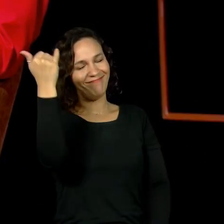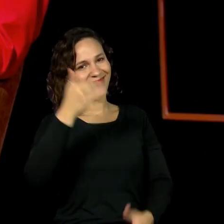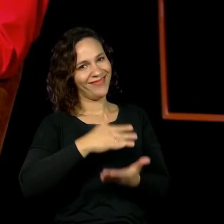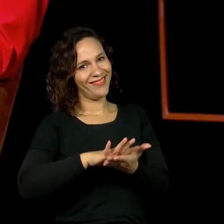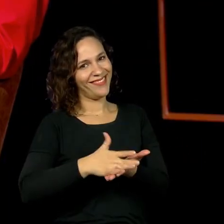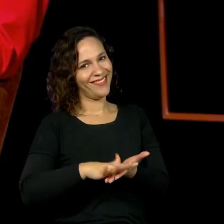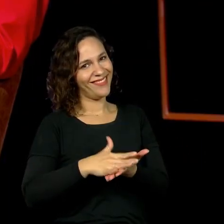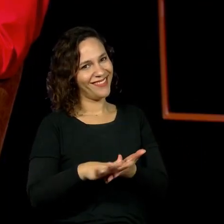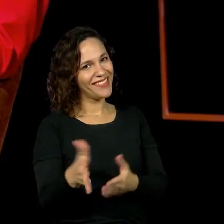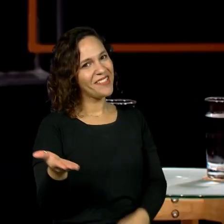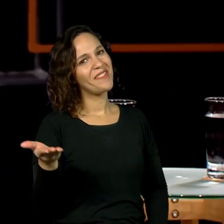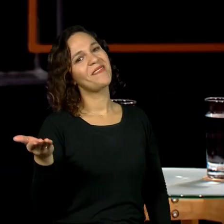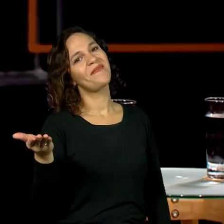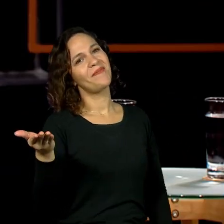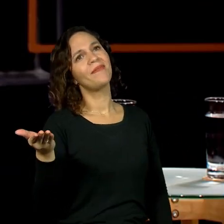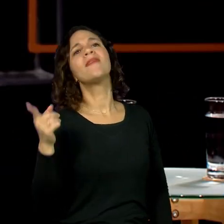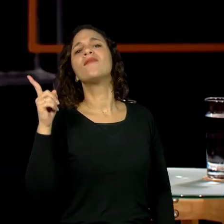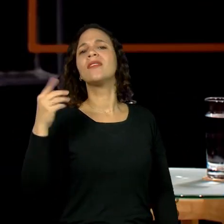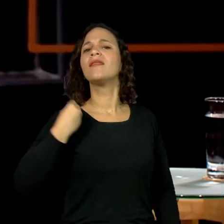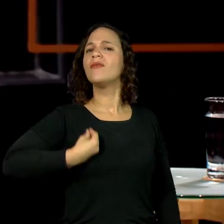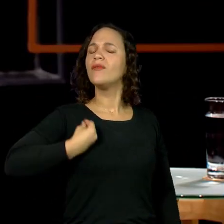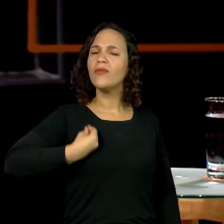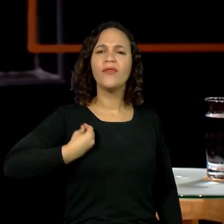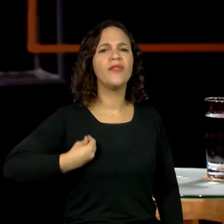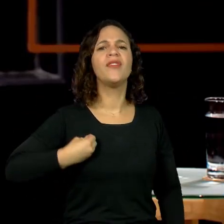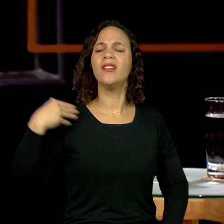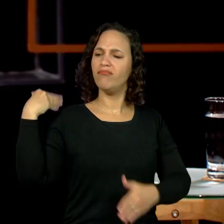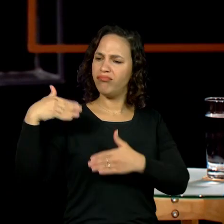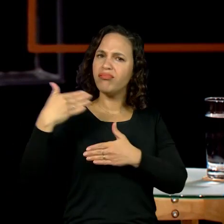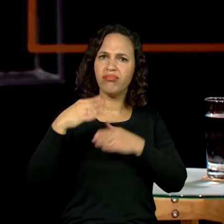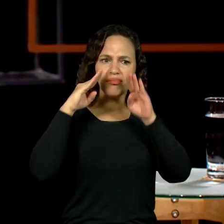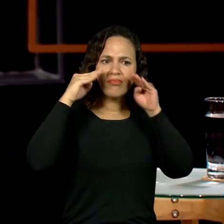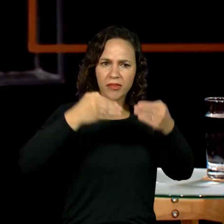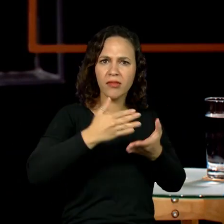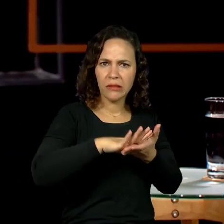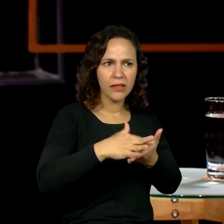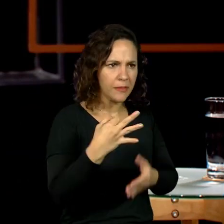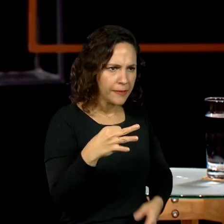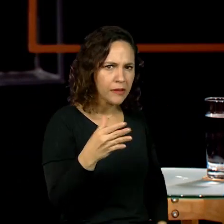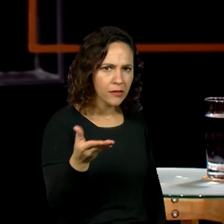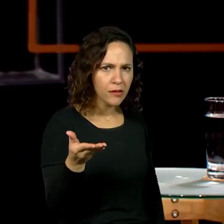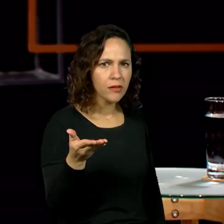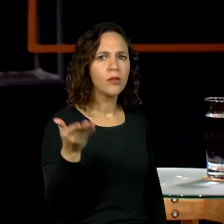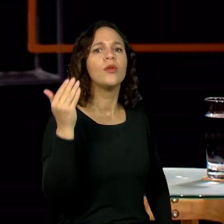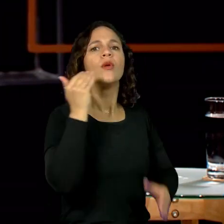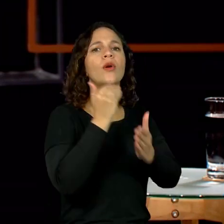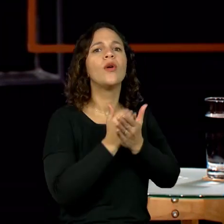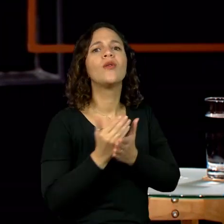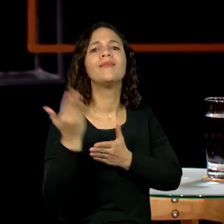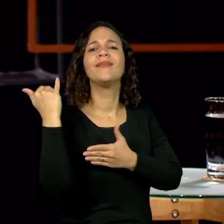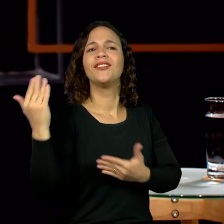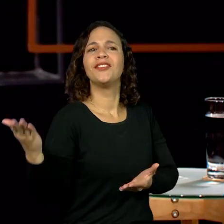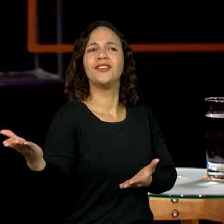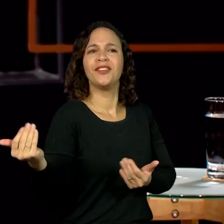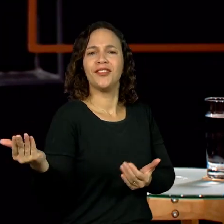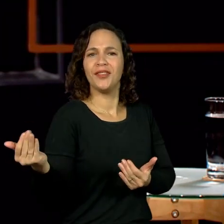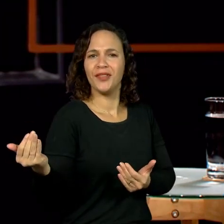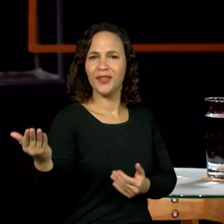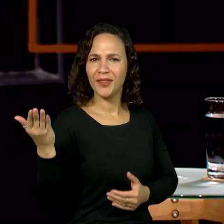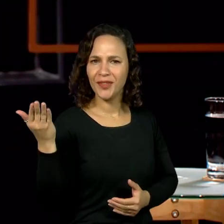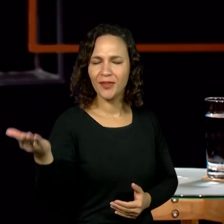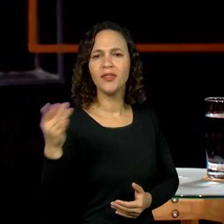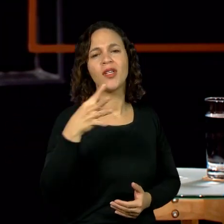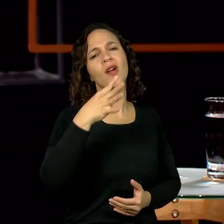Moisés, você tem praticamente a vida toda dedicada ao samba, né? Começou lá na juventude ainda, você conhece